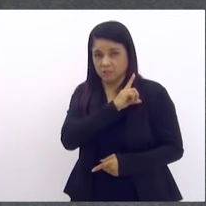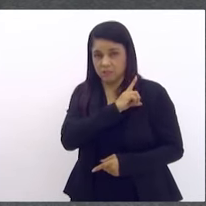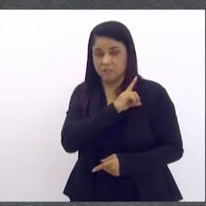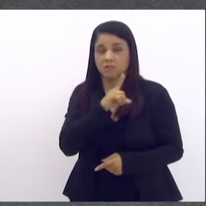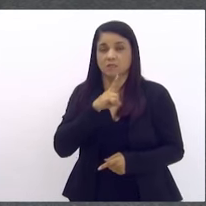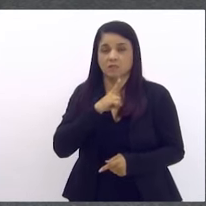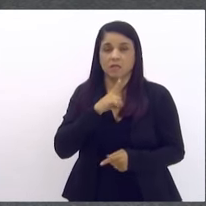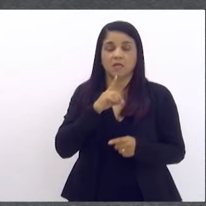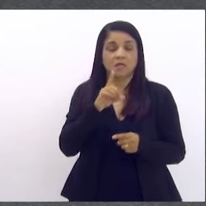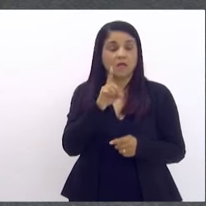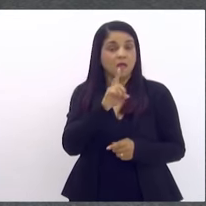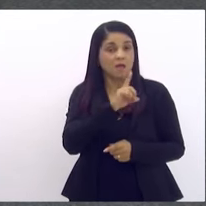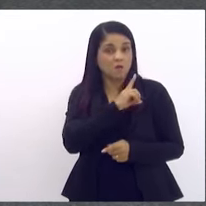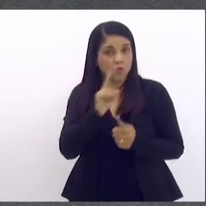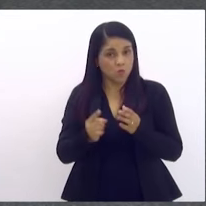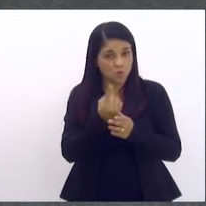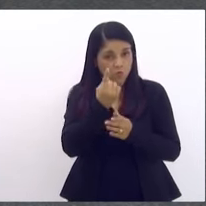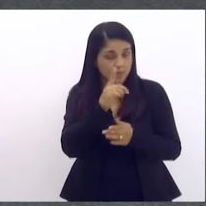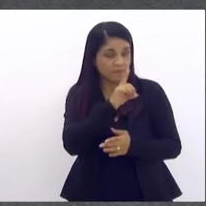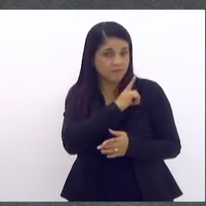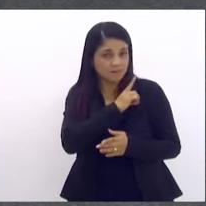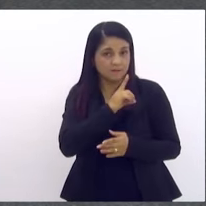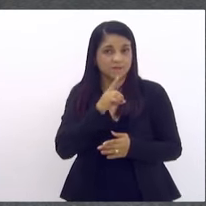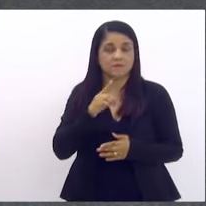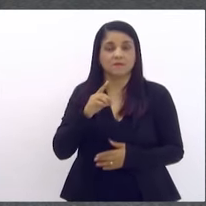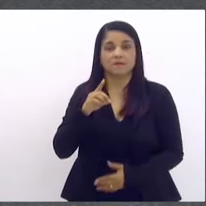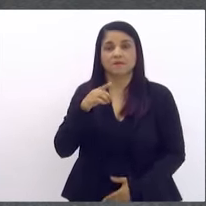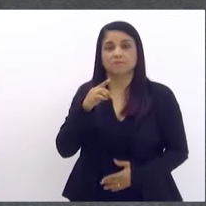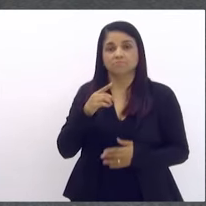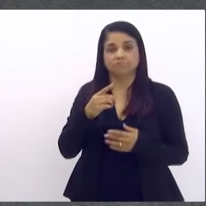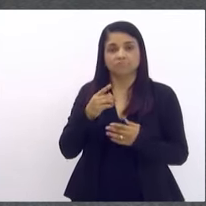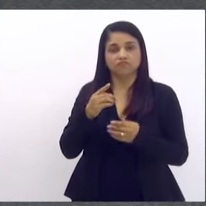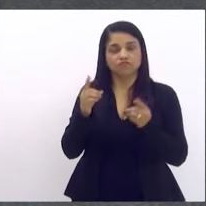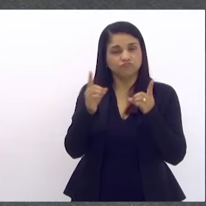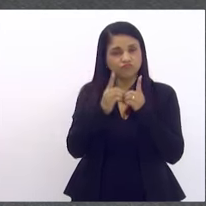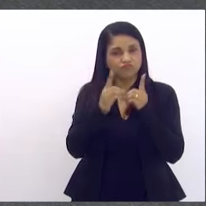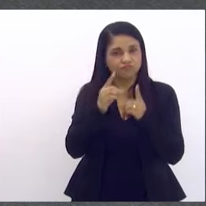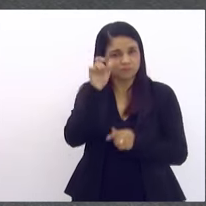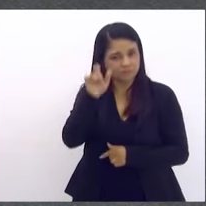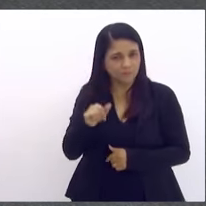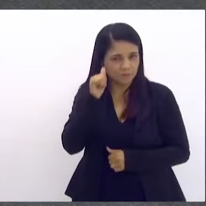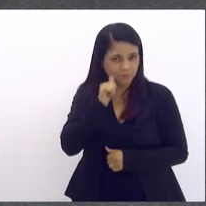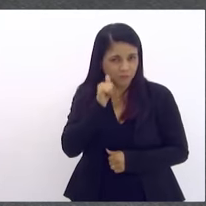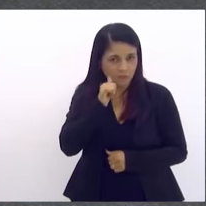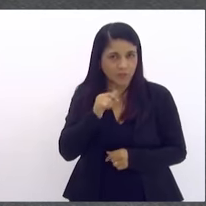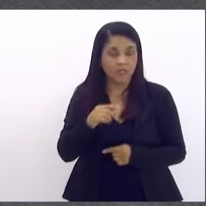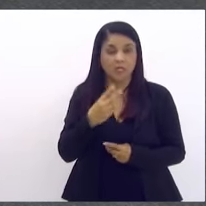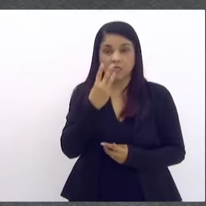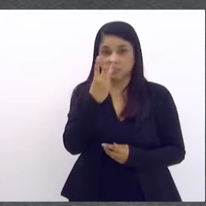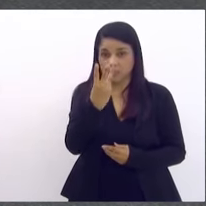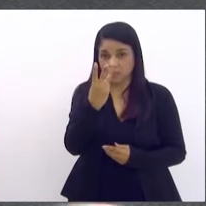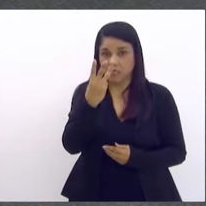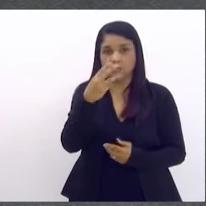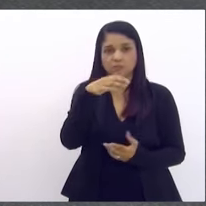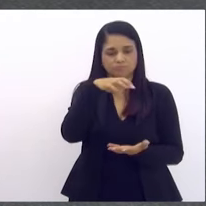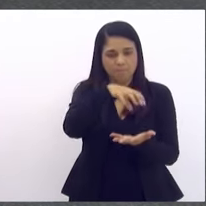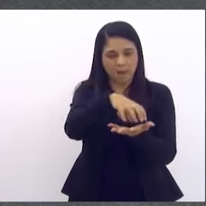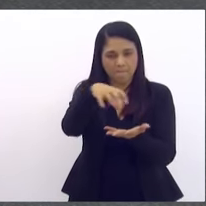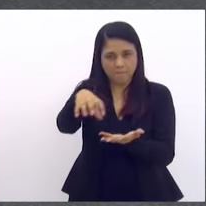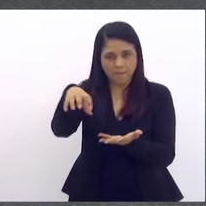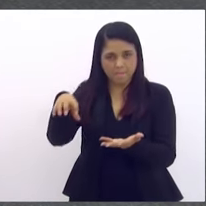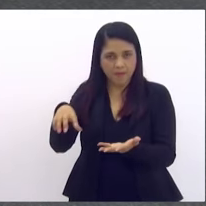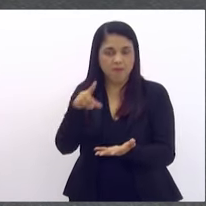delegacia especializada de de Atendimento à mulher ou seja perfazendo aí três unidades da Polícia Civil pelo que ele